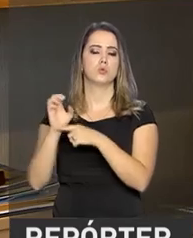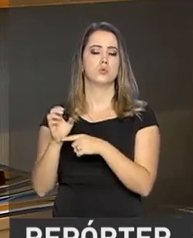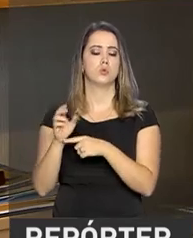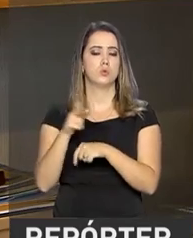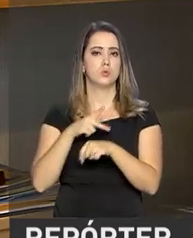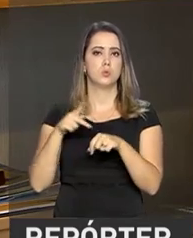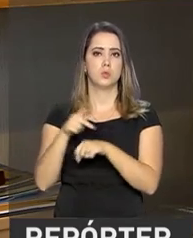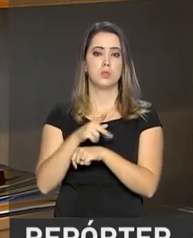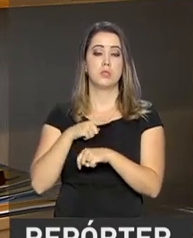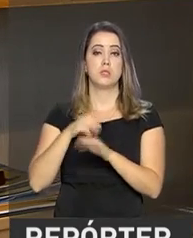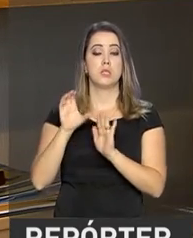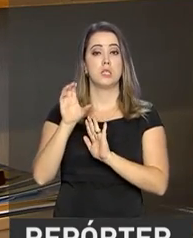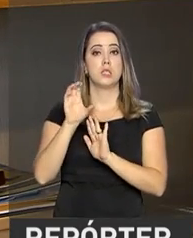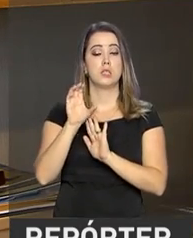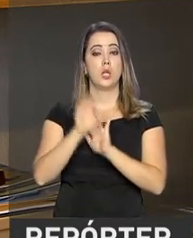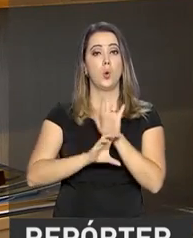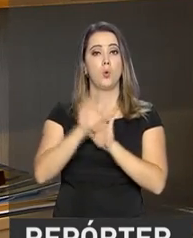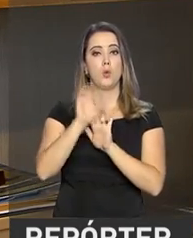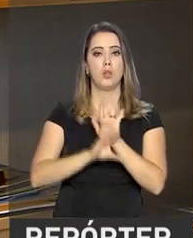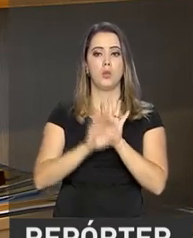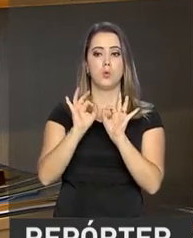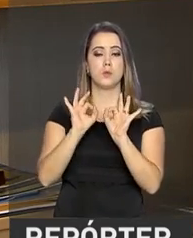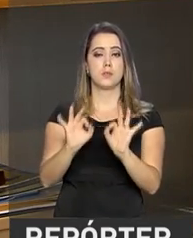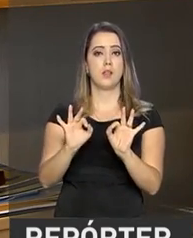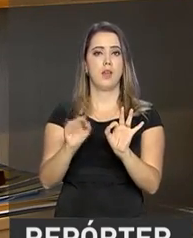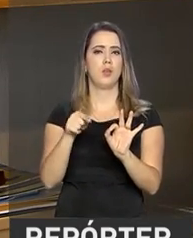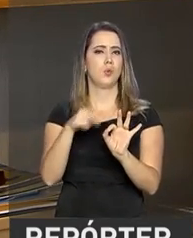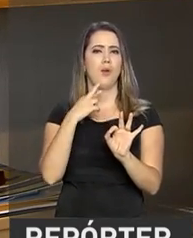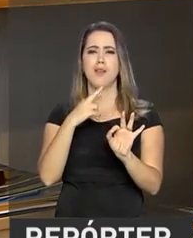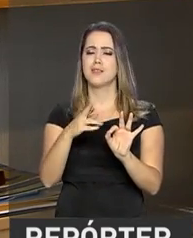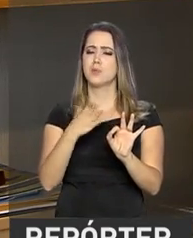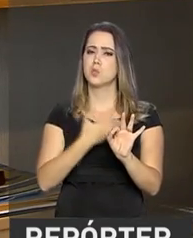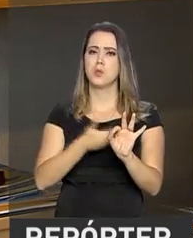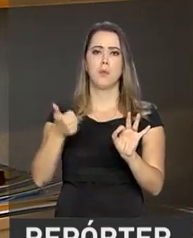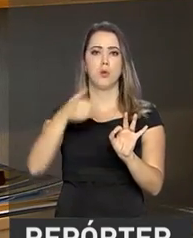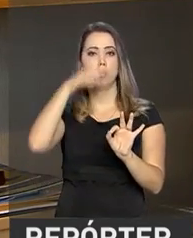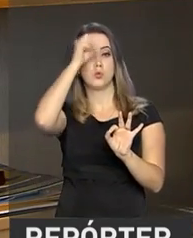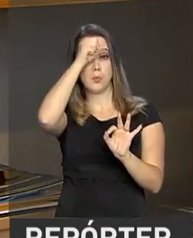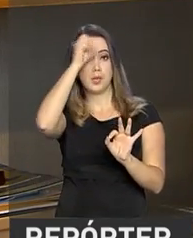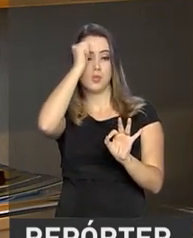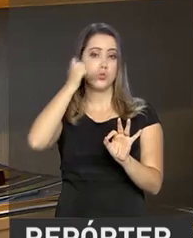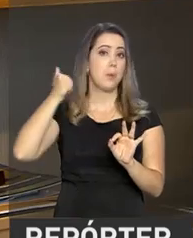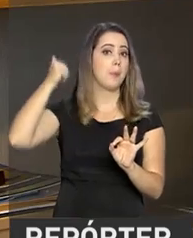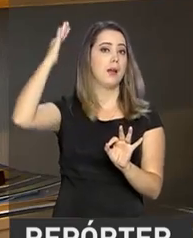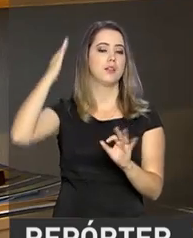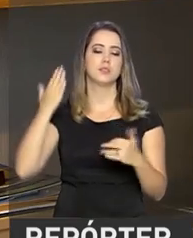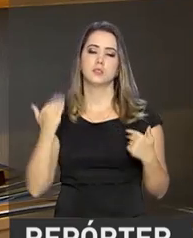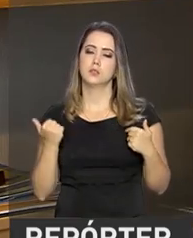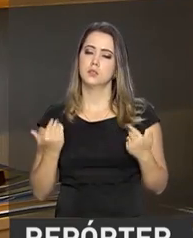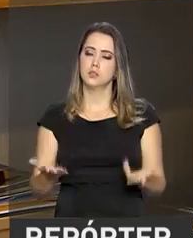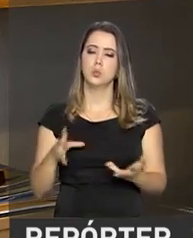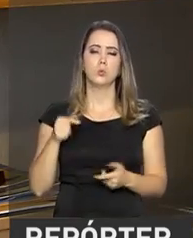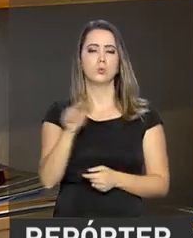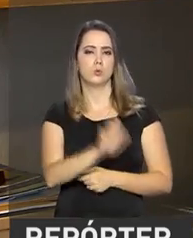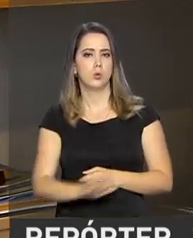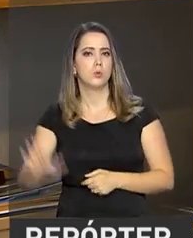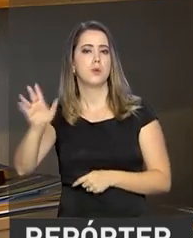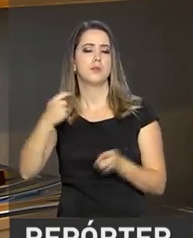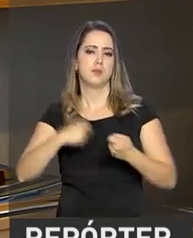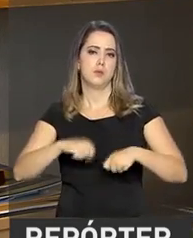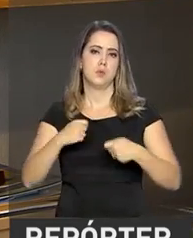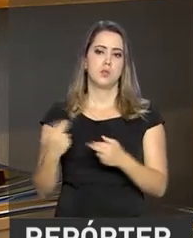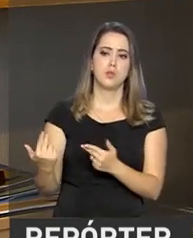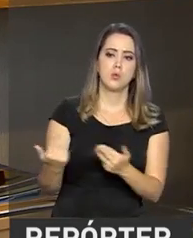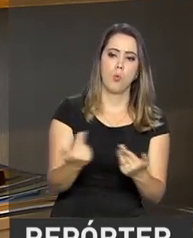que têm currículos definidos são ricos que têm resultados de aprendizagem melhor então me porque não todo o país ter né